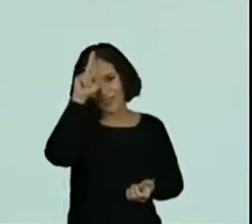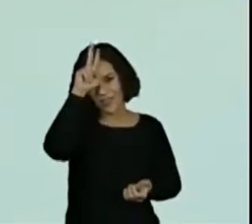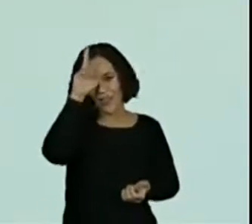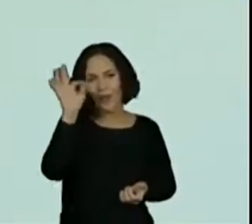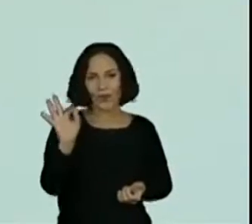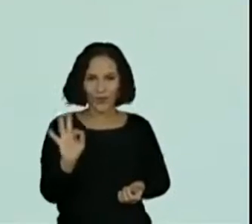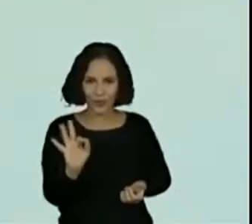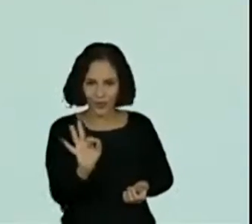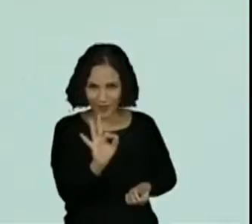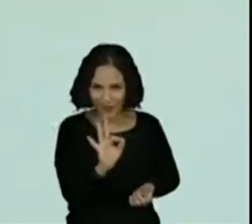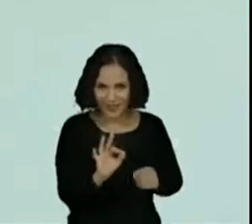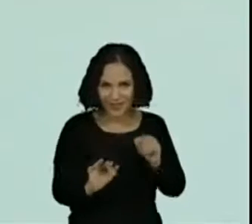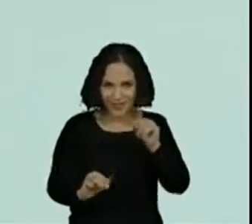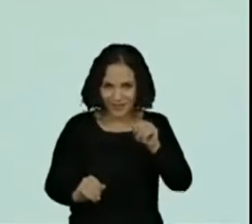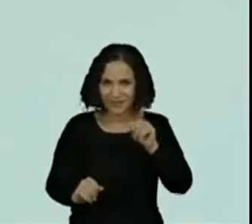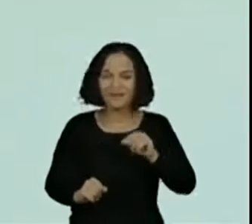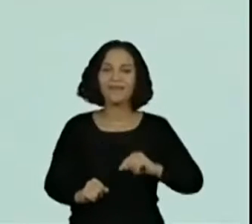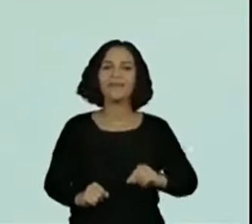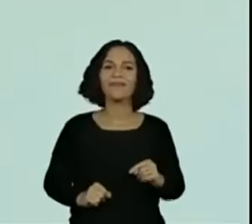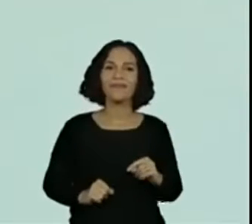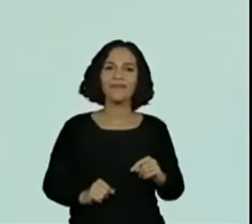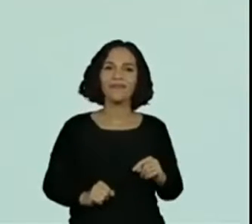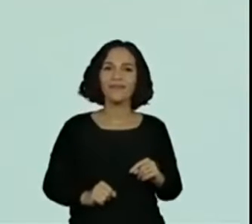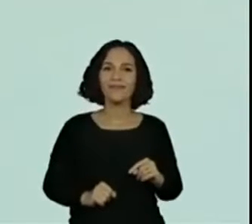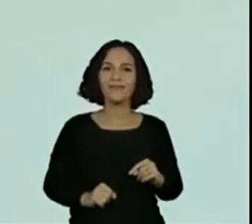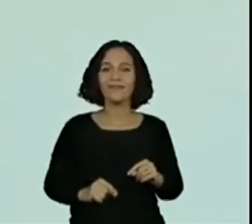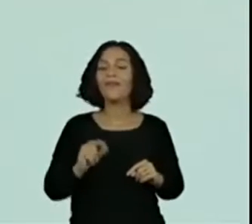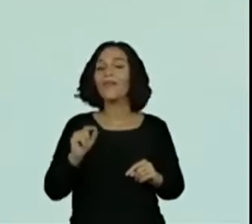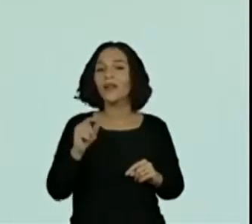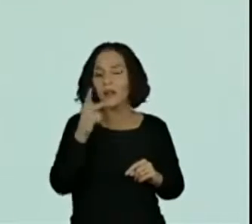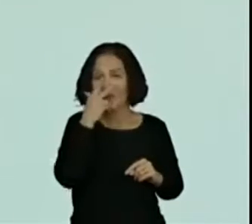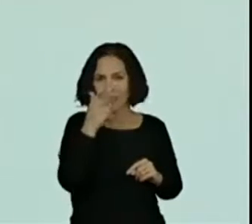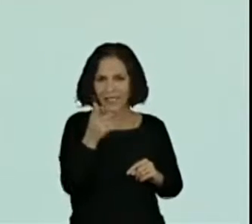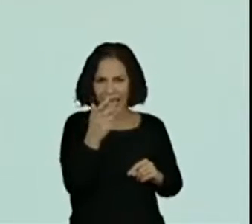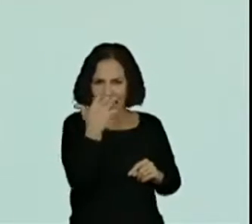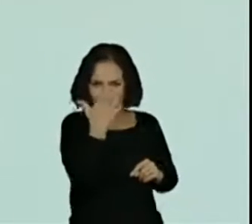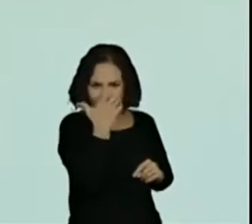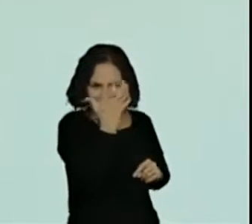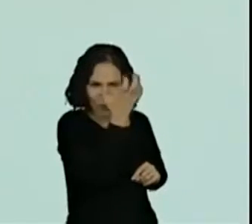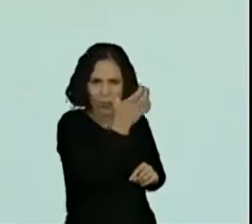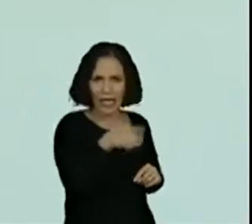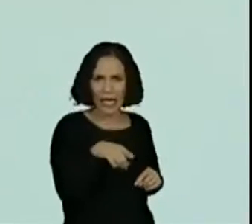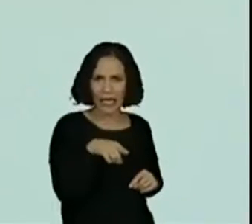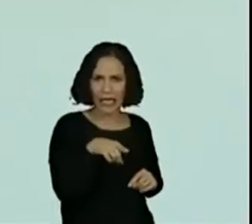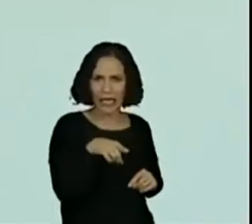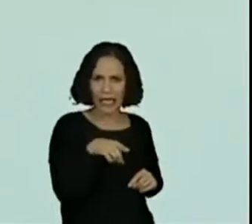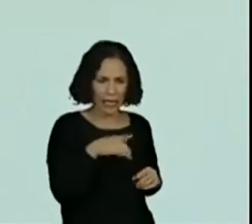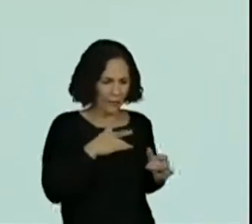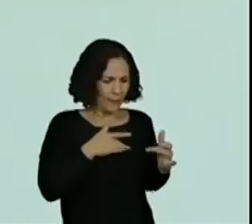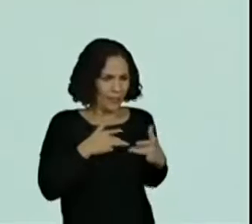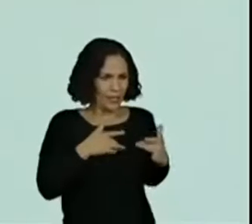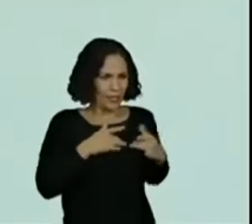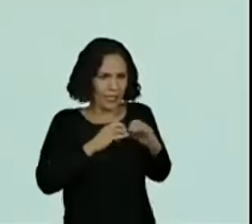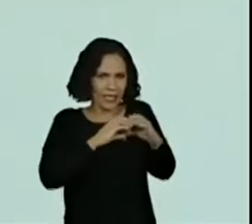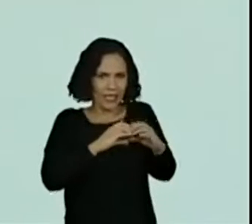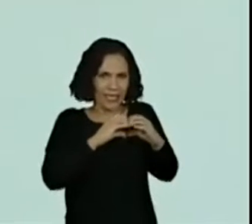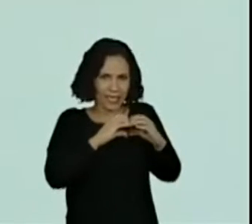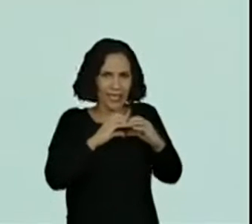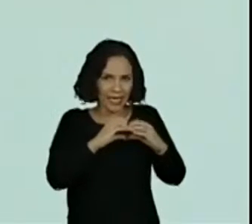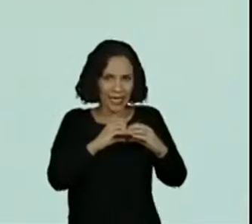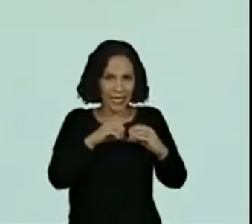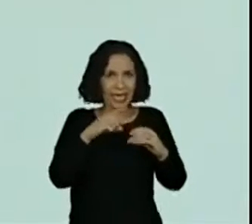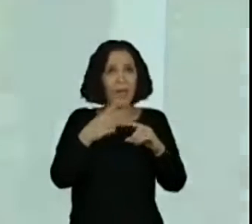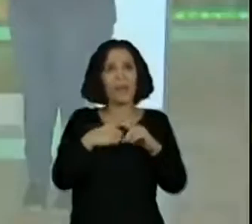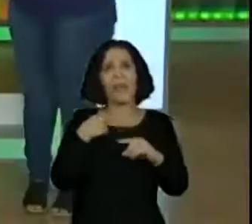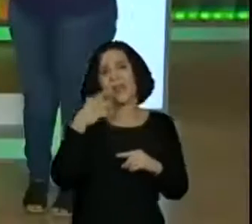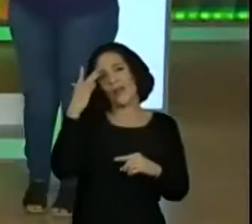formiguinha, ela tá... Ela está... Apaixonada, olha professora Olha lá o coraçãozinho. Olha! Eu